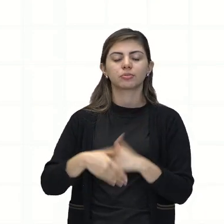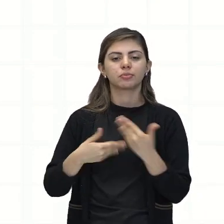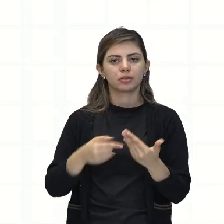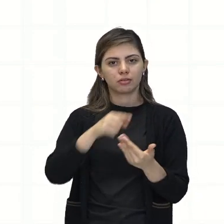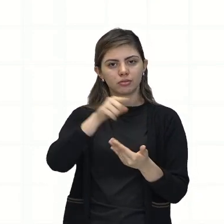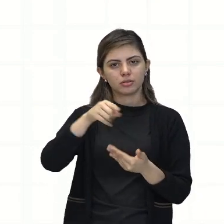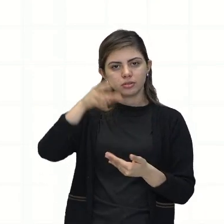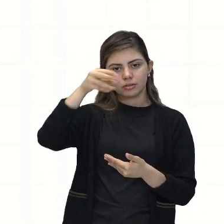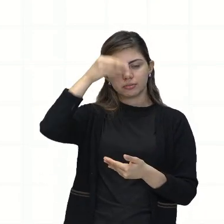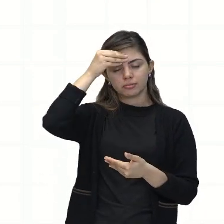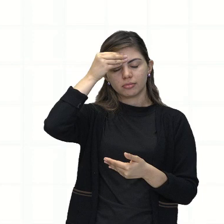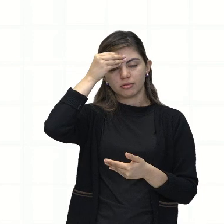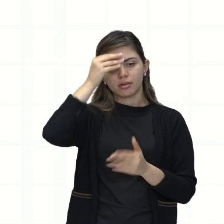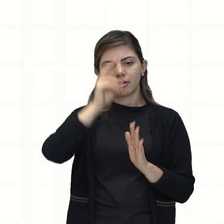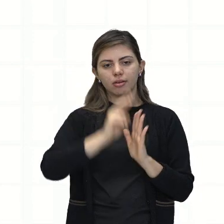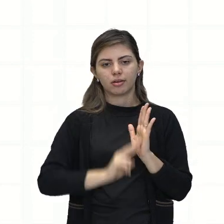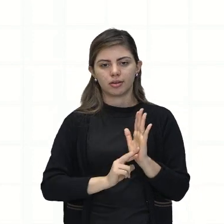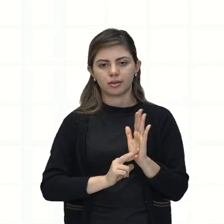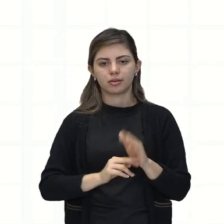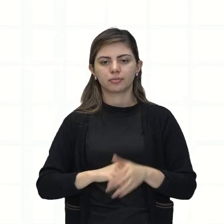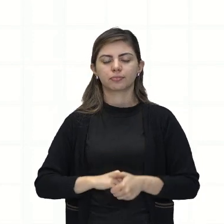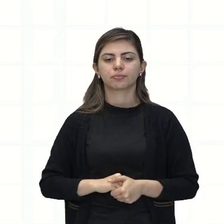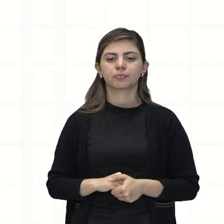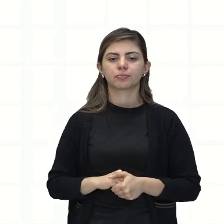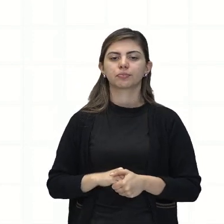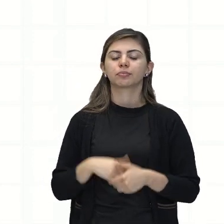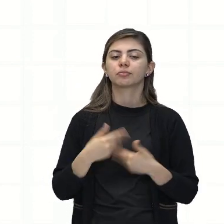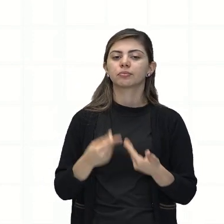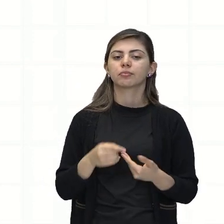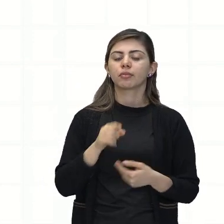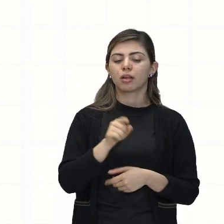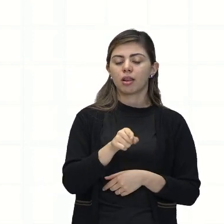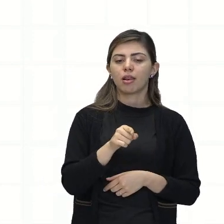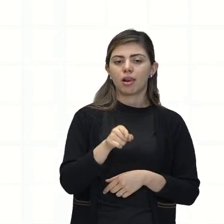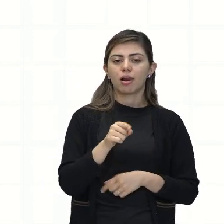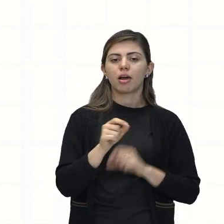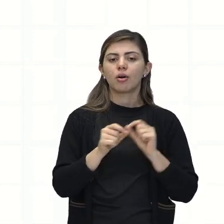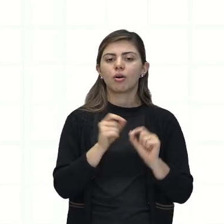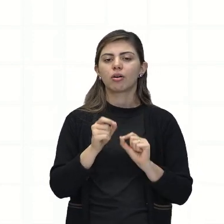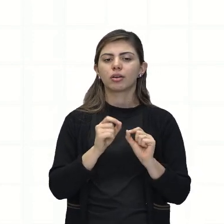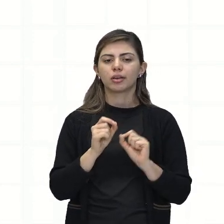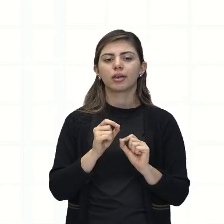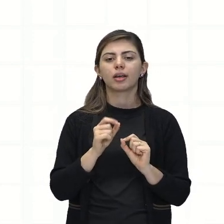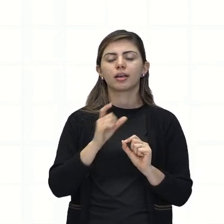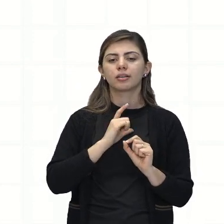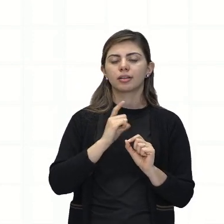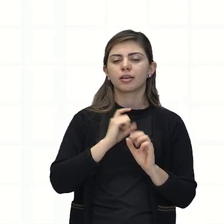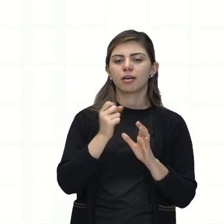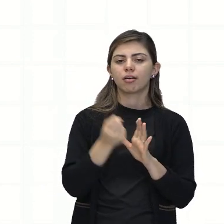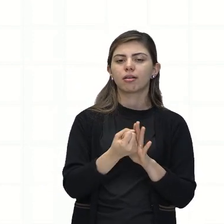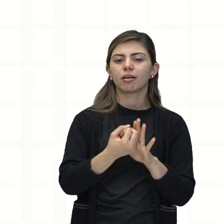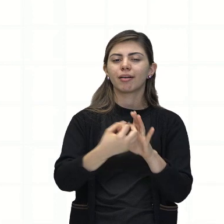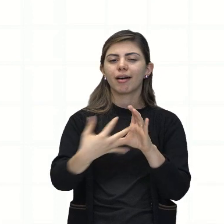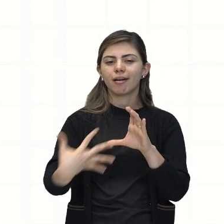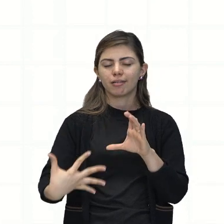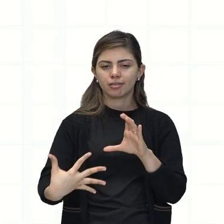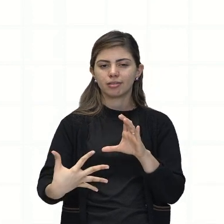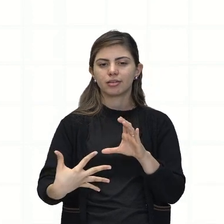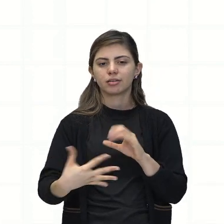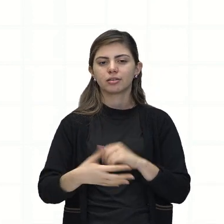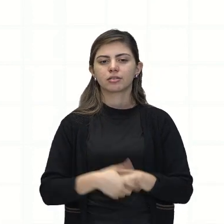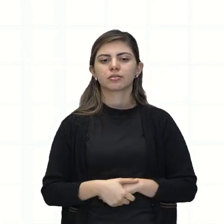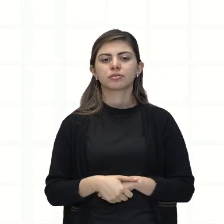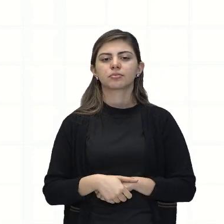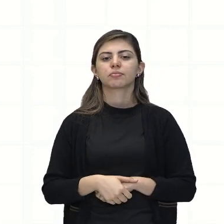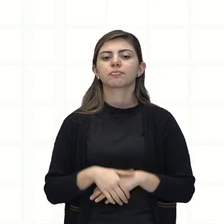essas regras. O epíteto específico é o que vai definir a espécie. Então, gênero